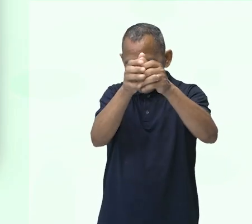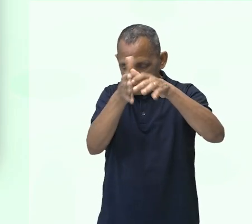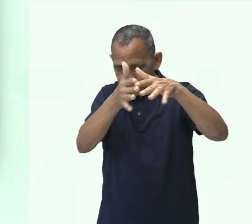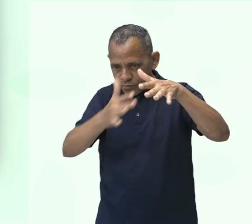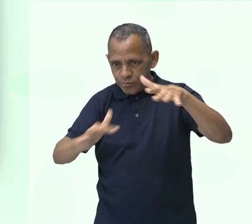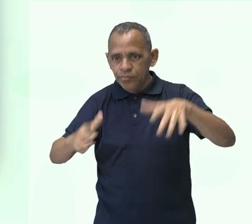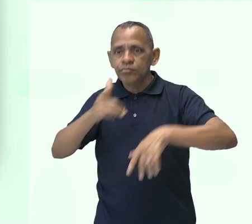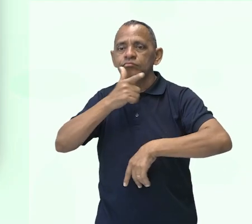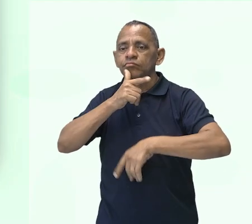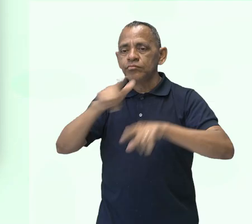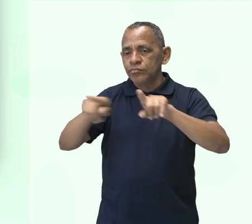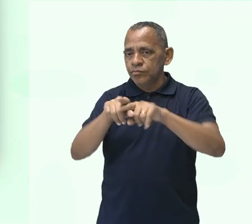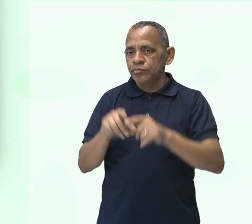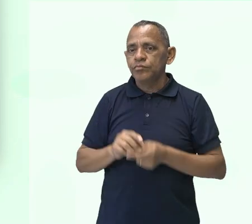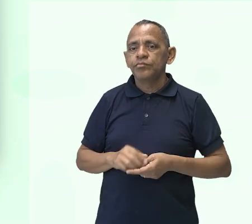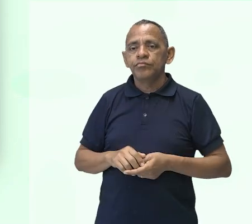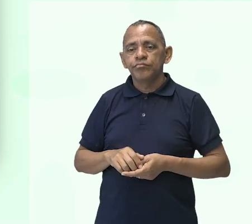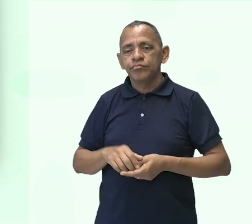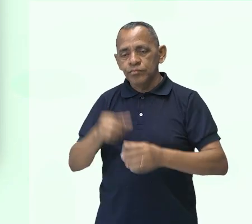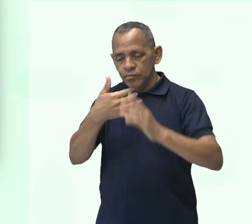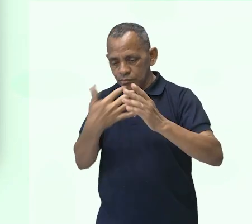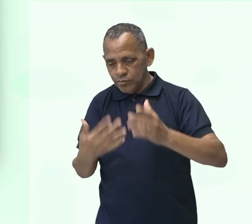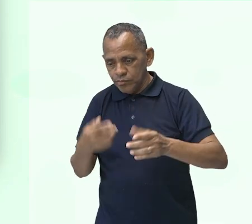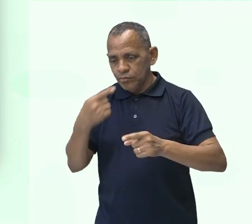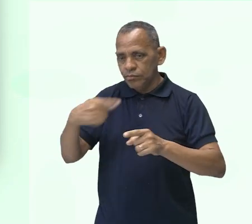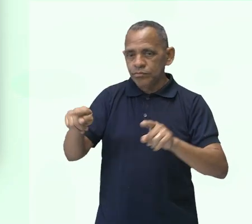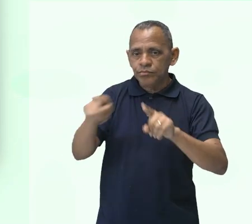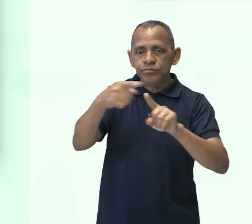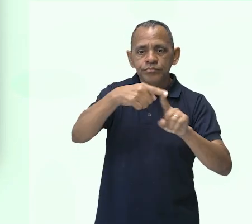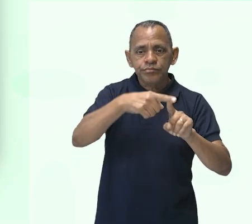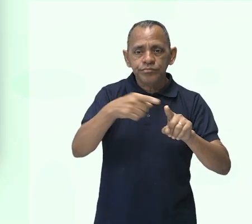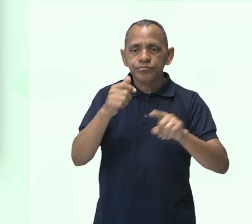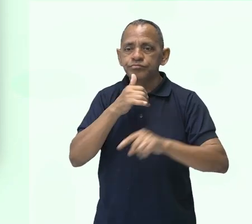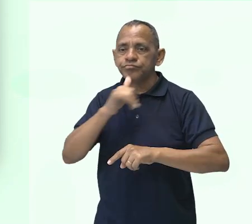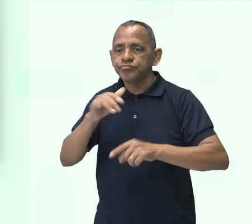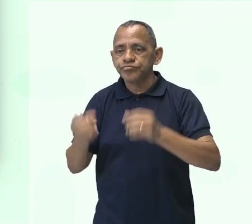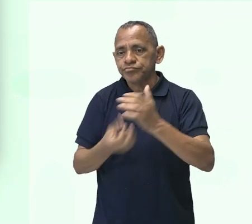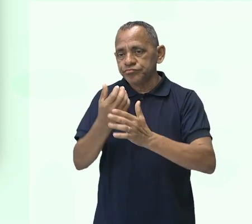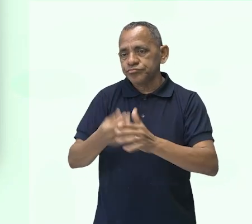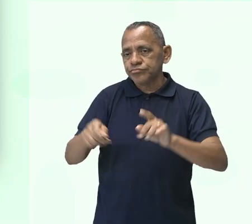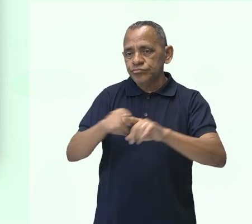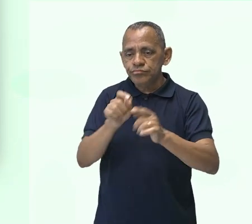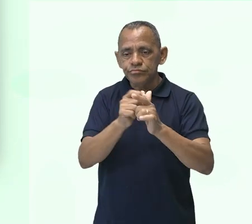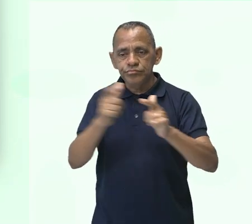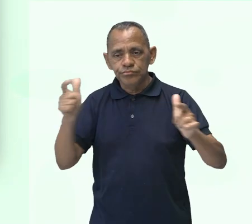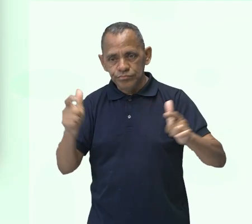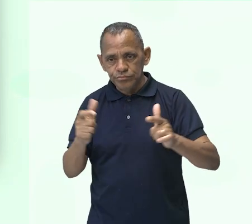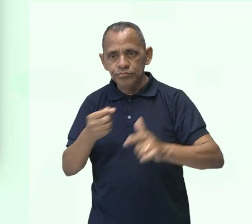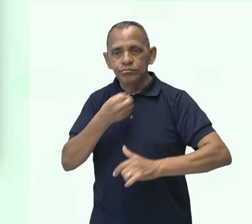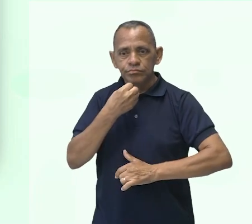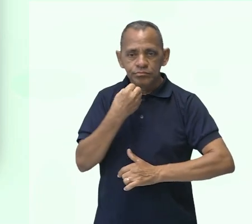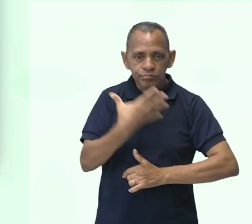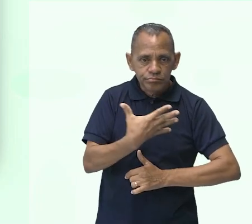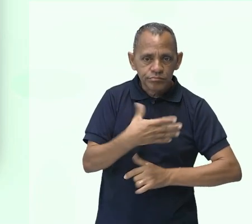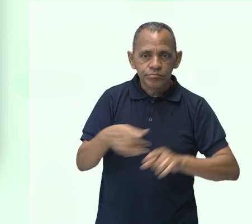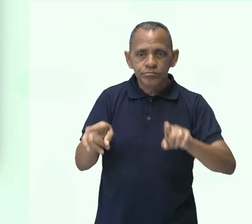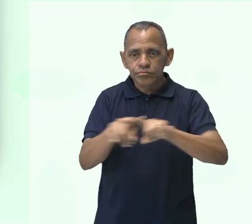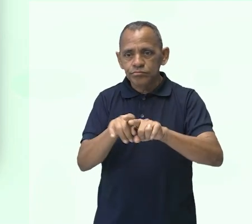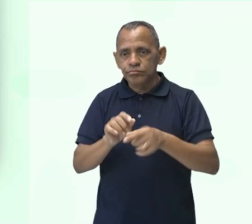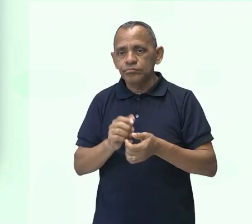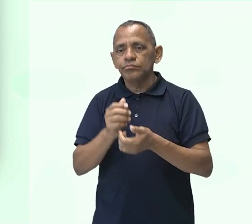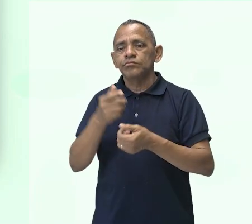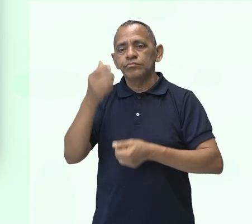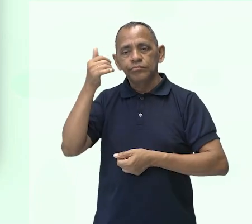observar outras formas de aquisição de energia. Para quê? Para aumentar a eficiência e evitar crises